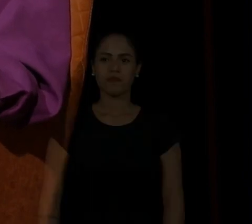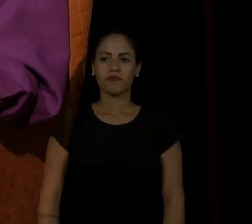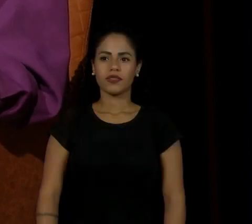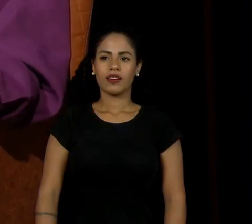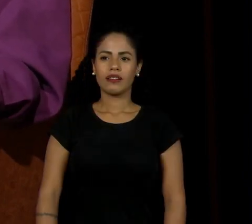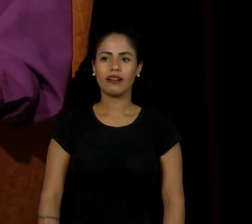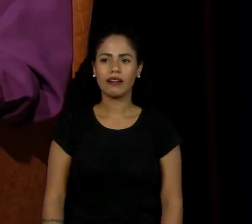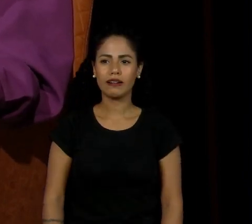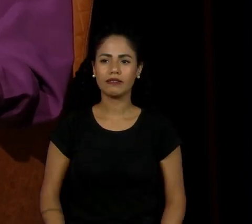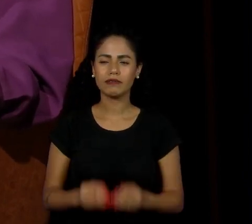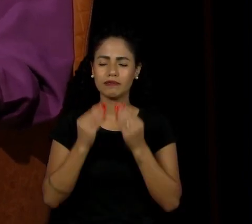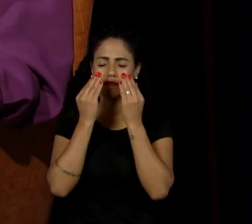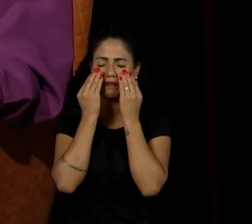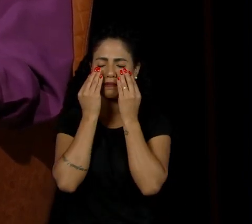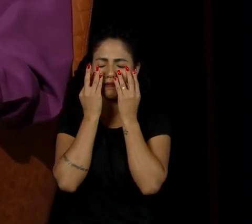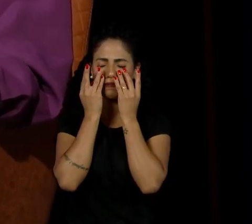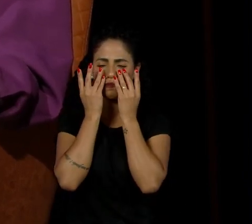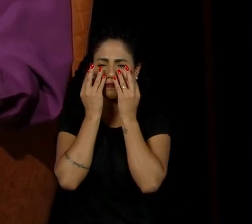Olha,